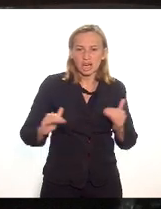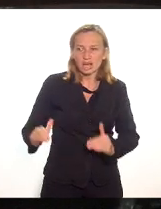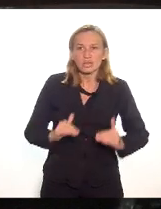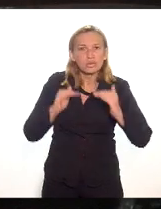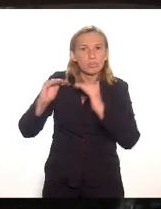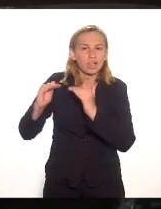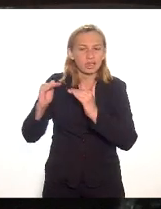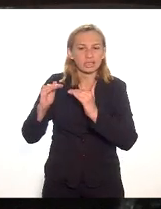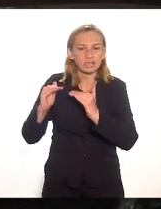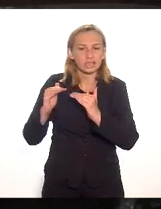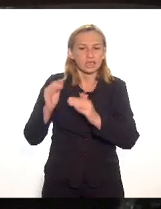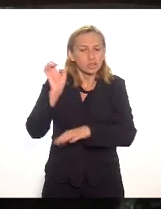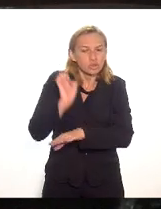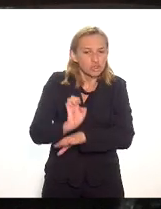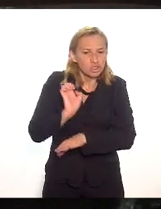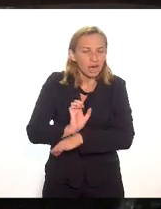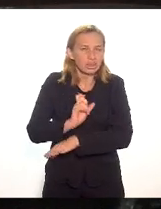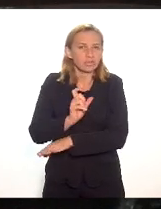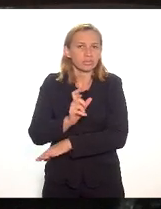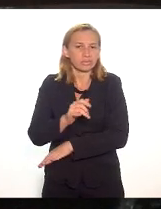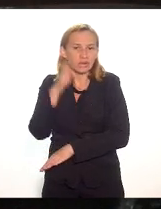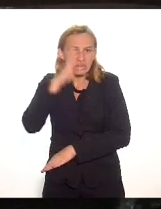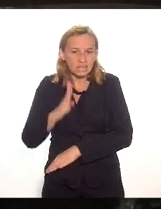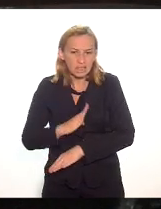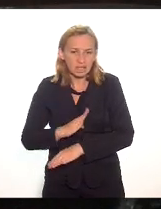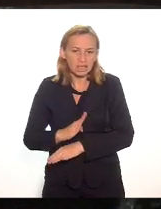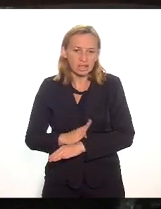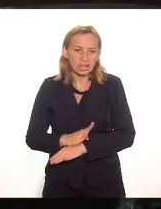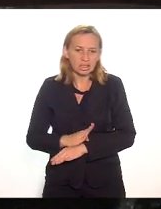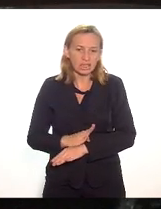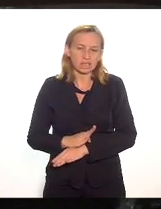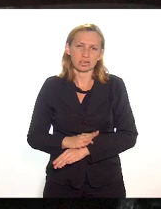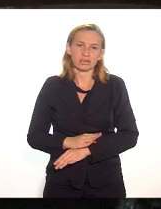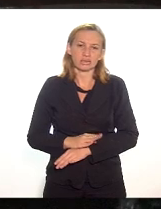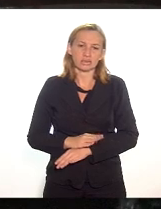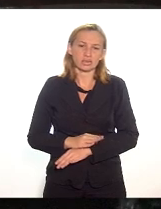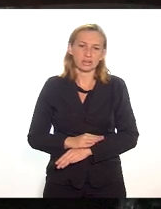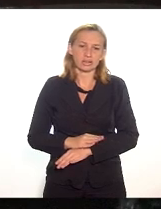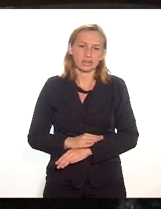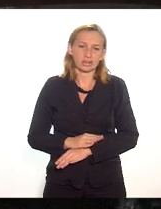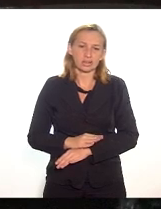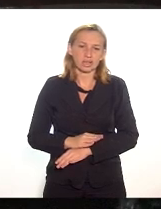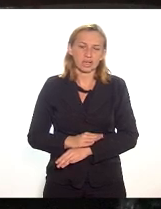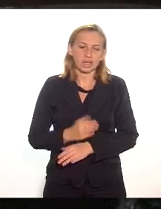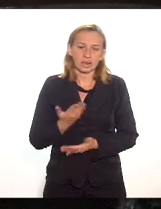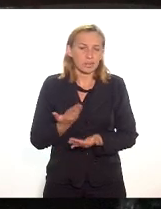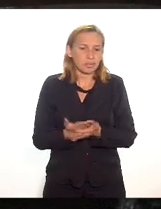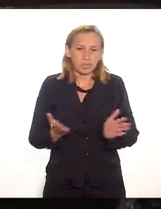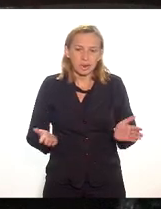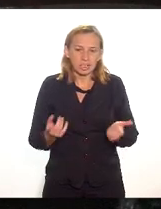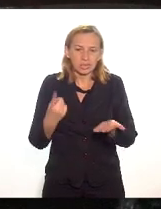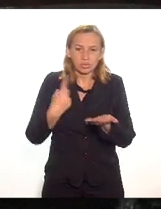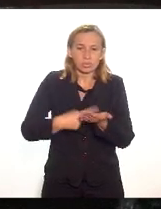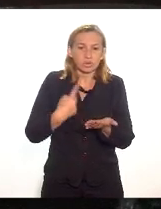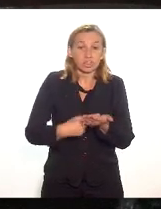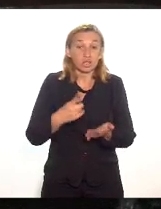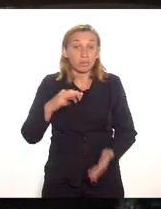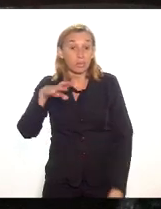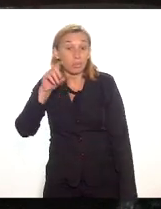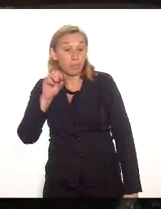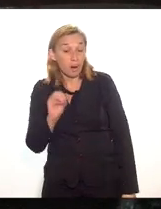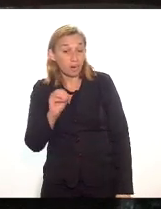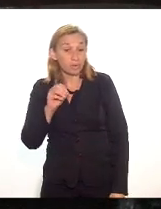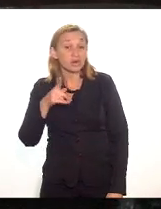soberania do Estado brasileiro é uma sanha e um compromisso que o Paulo Guedes tem com